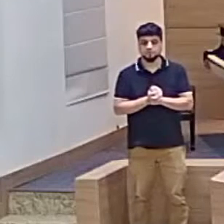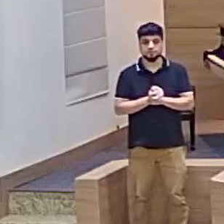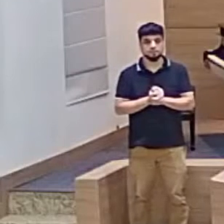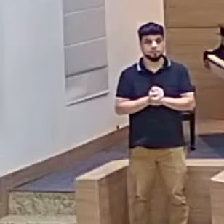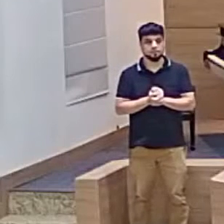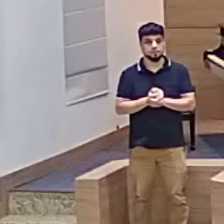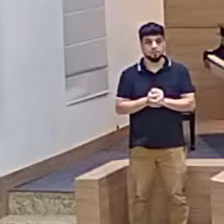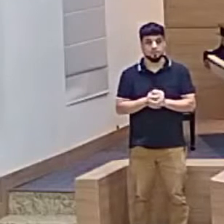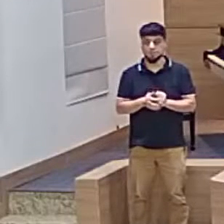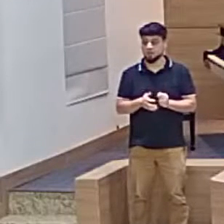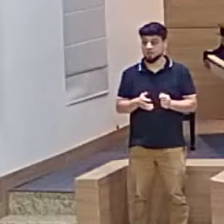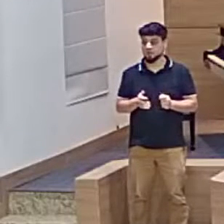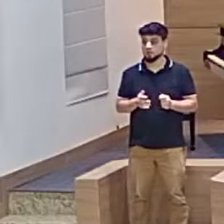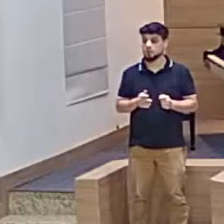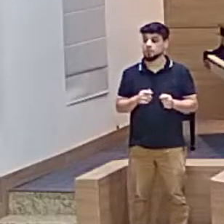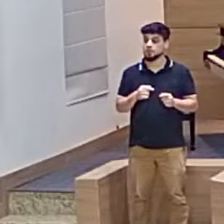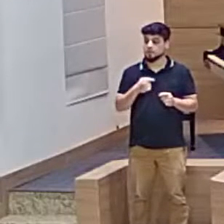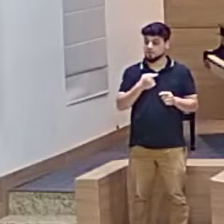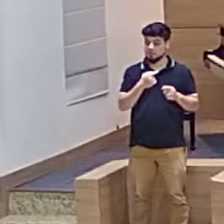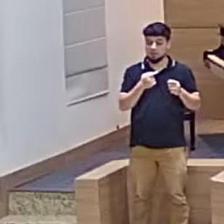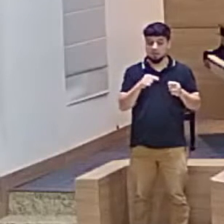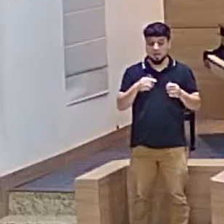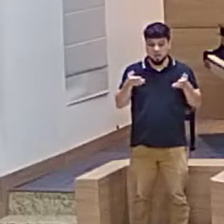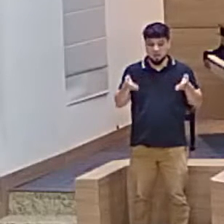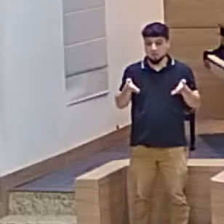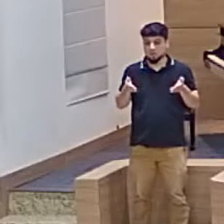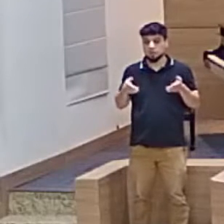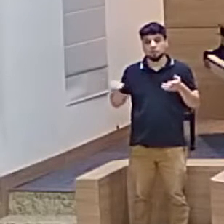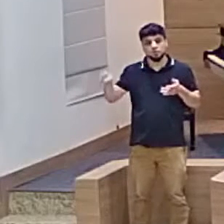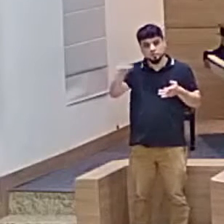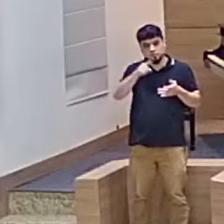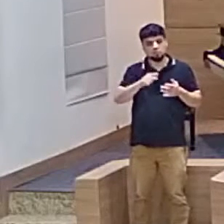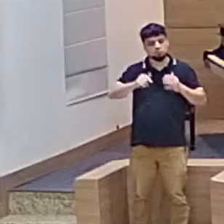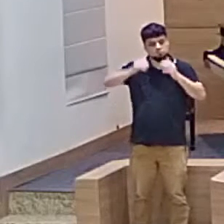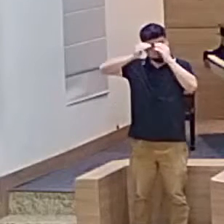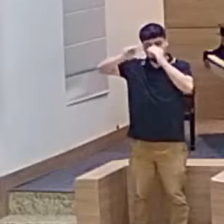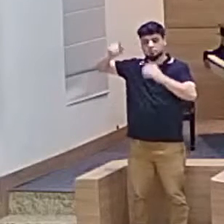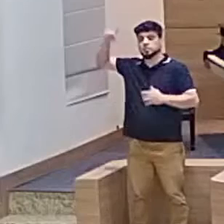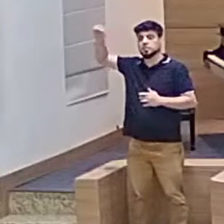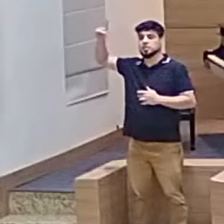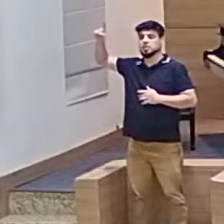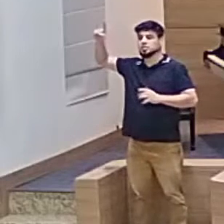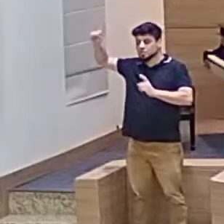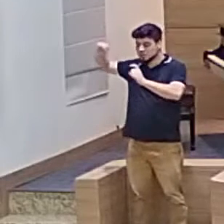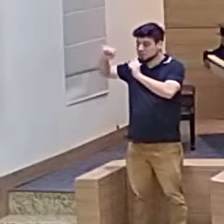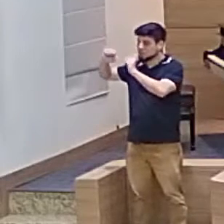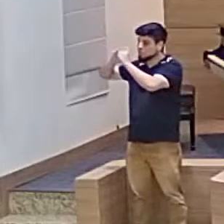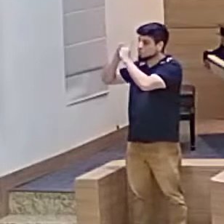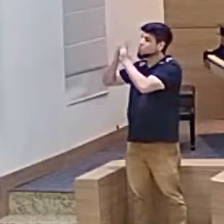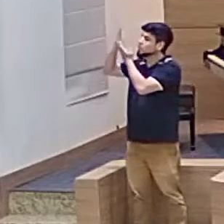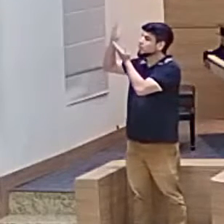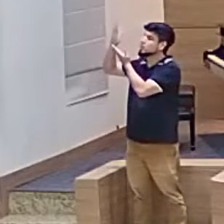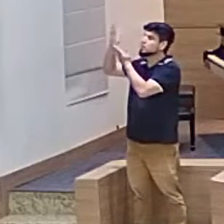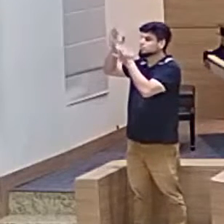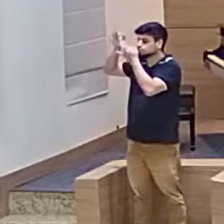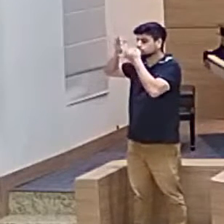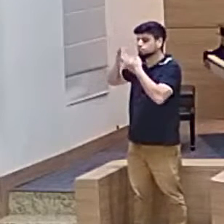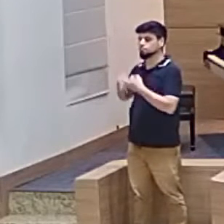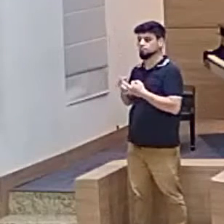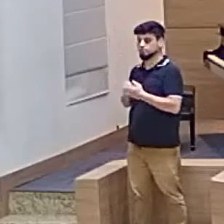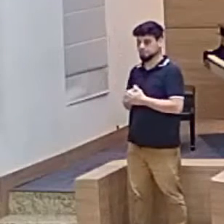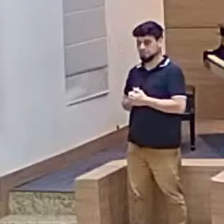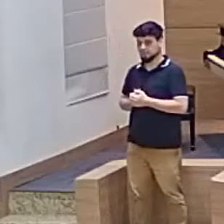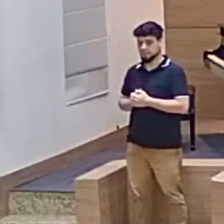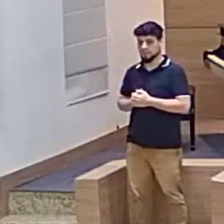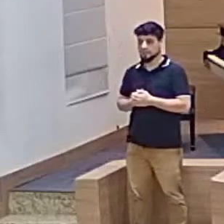agora depois de tudo isso que nem o senhor e culto o alho com sinceridade para um pouquinho aqui porque essa essa